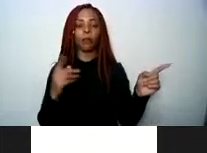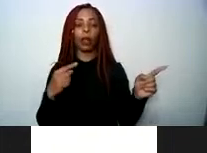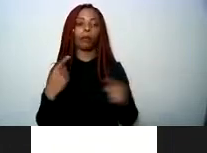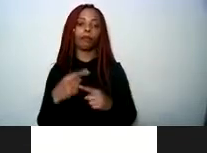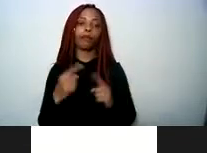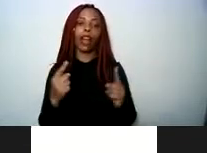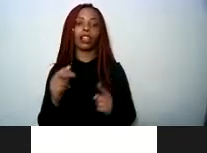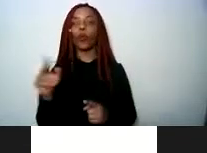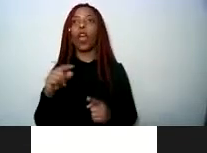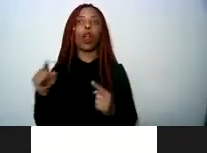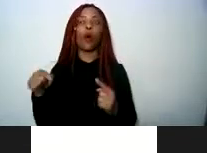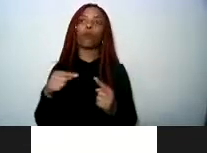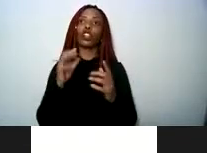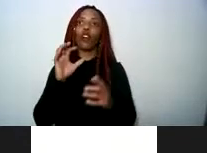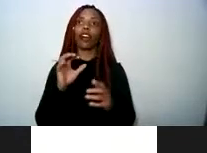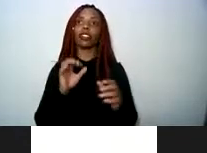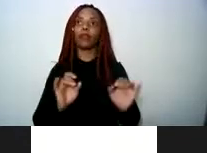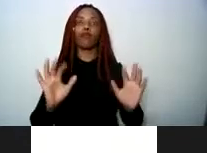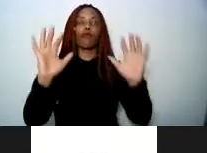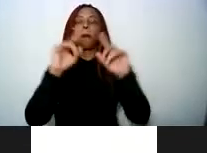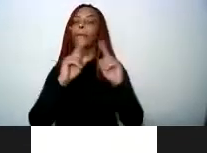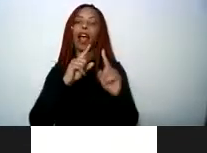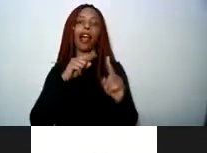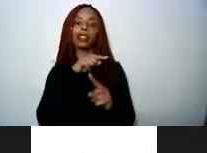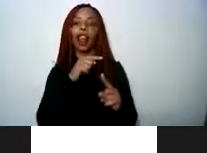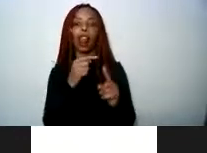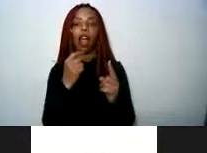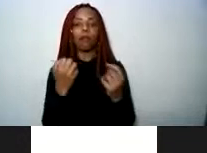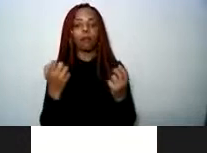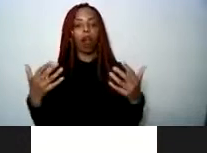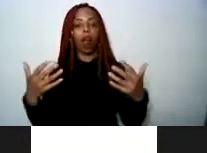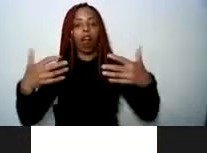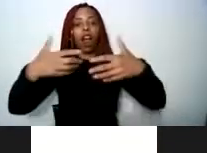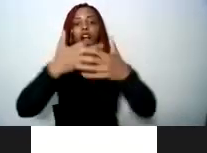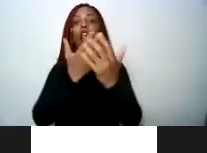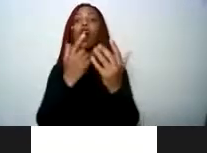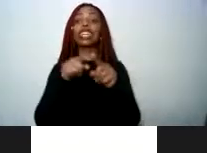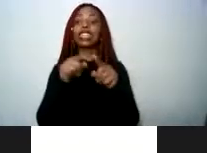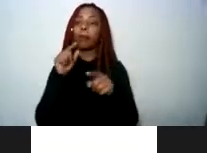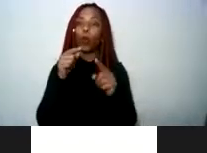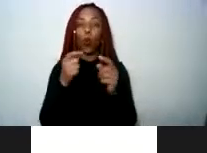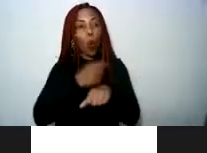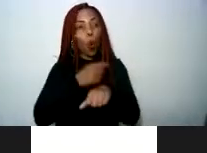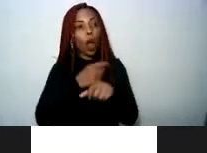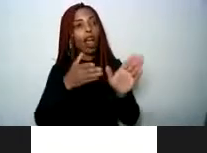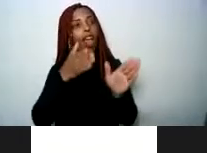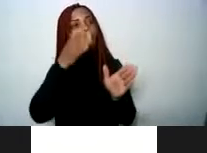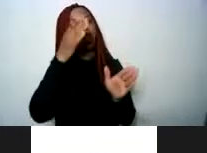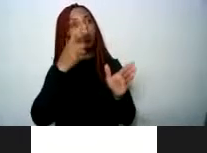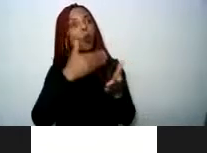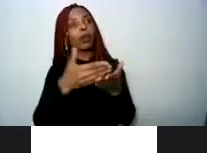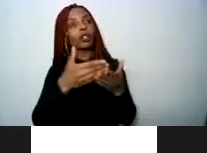projeto e além de elas tomarem conta das fachadas elas foram danificando esse concreto elas foram entrando mesmo